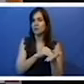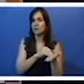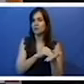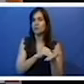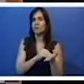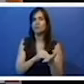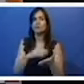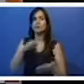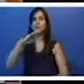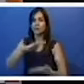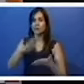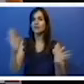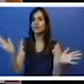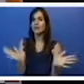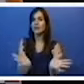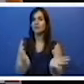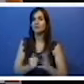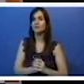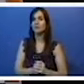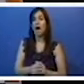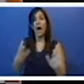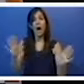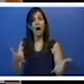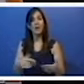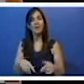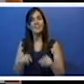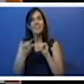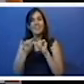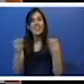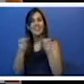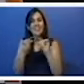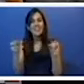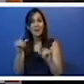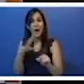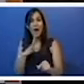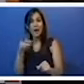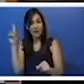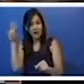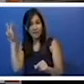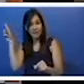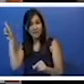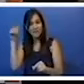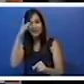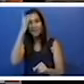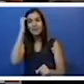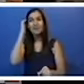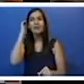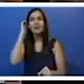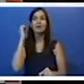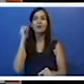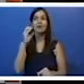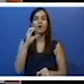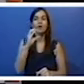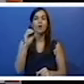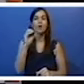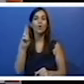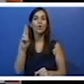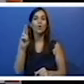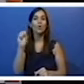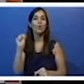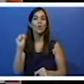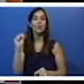hexágono vamos lá para as barrinhas de cozinhar é assim mesmo que fala pessoal Barrinha